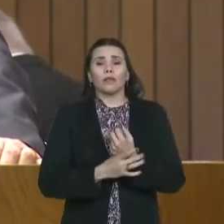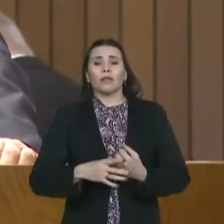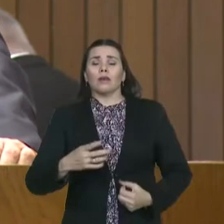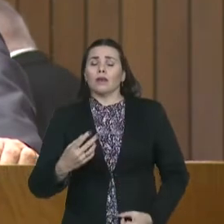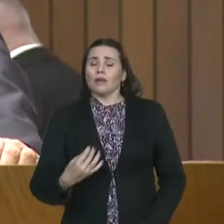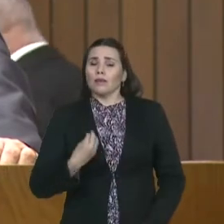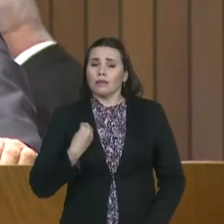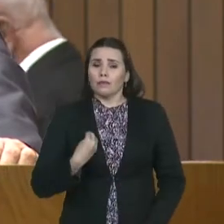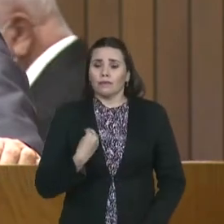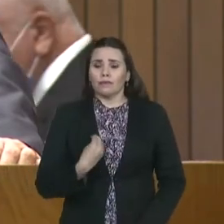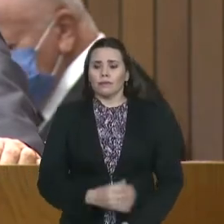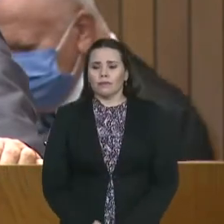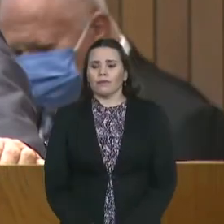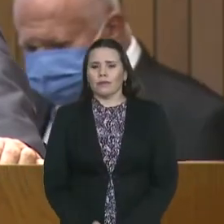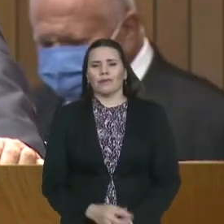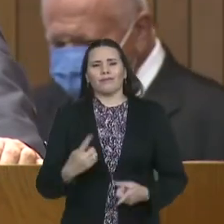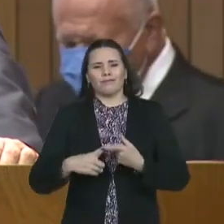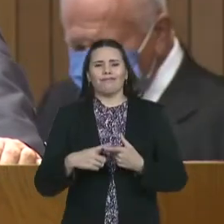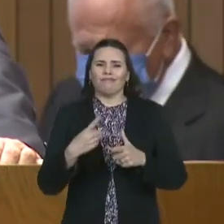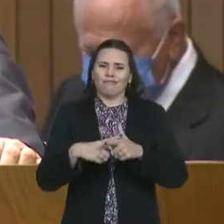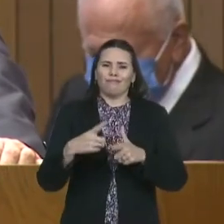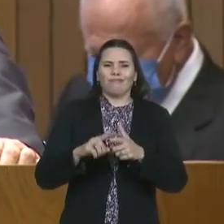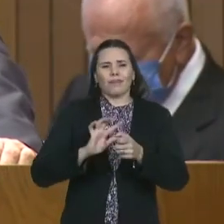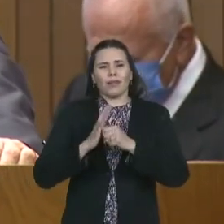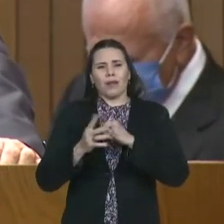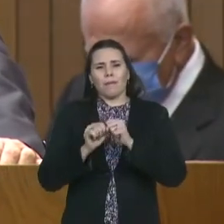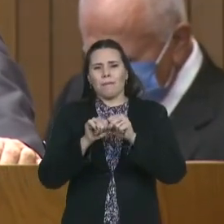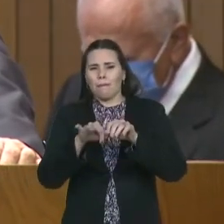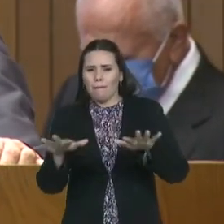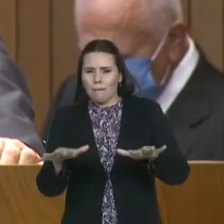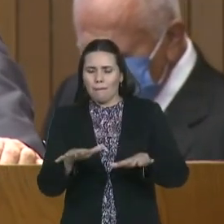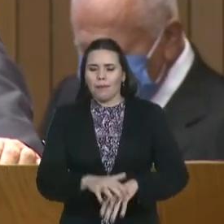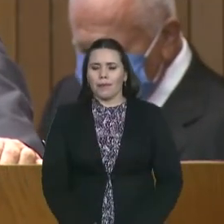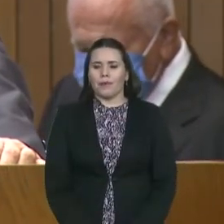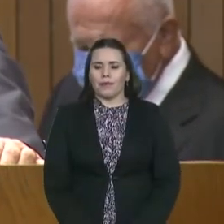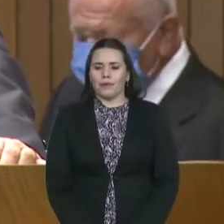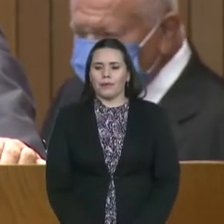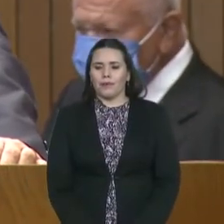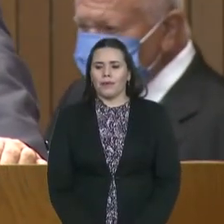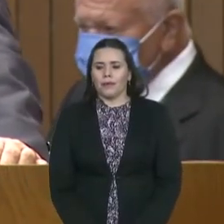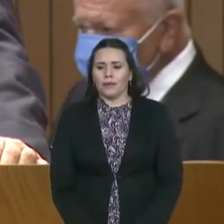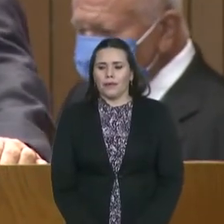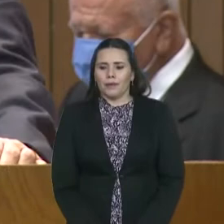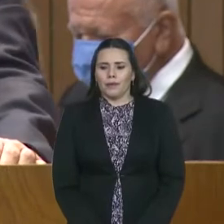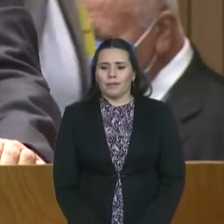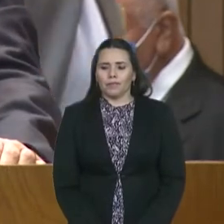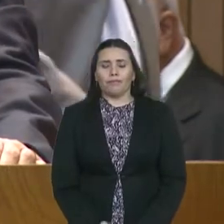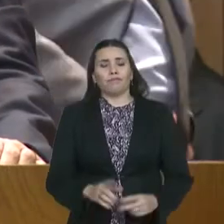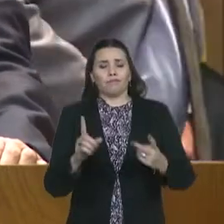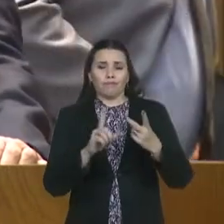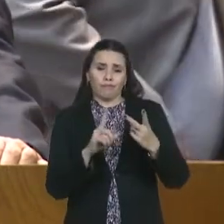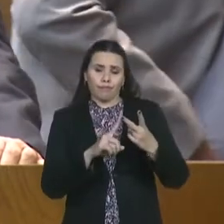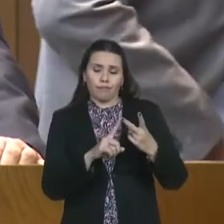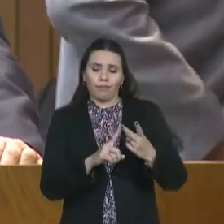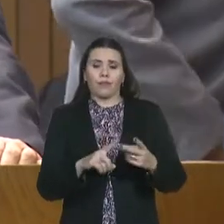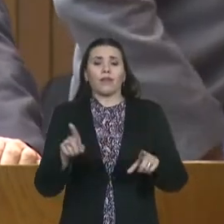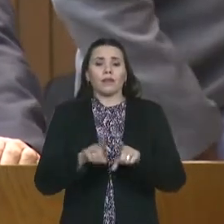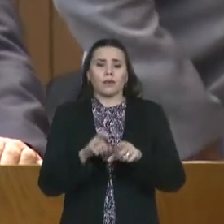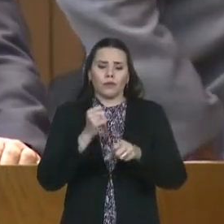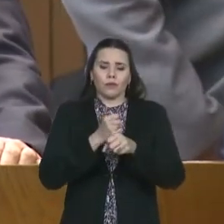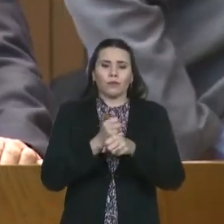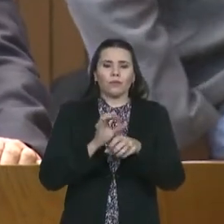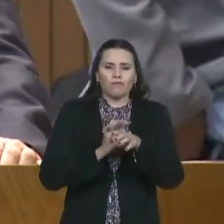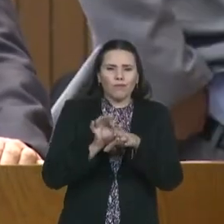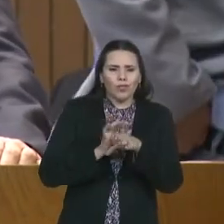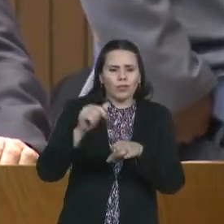da pandemia, as garantias que poderíamos dar às normas sanitárias. Outra, a questão das estradas no estado